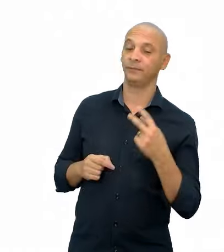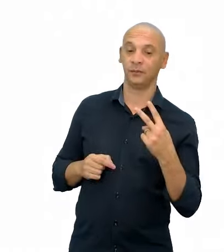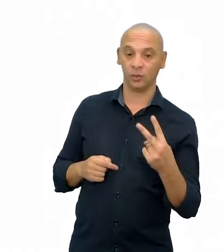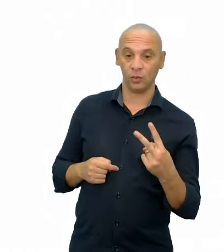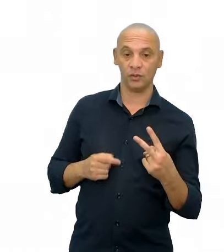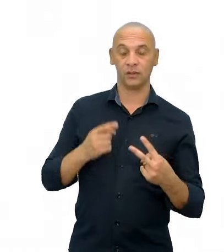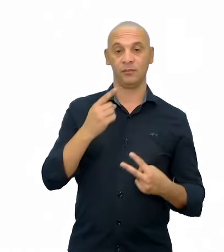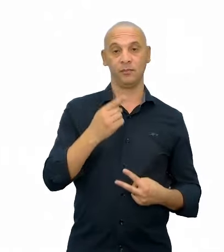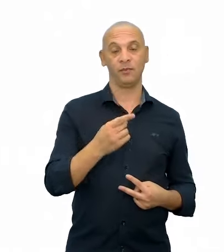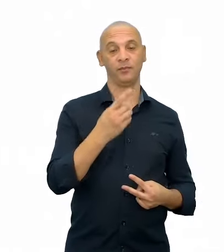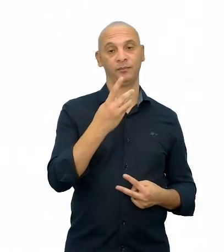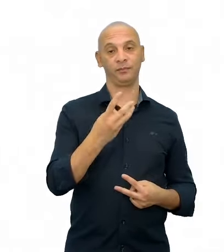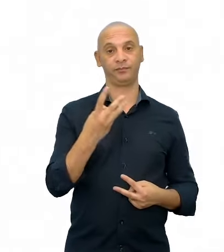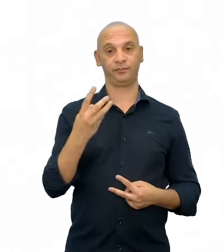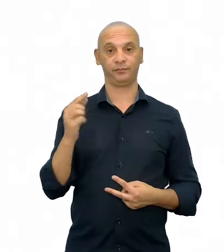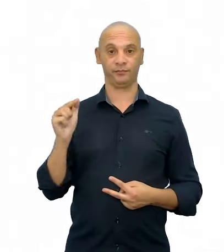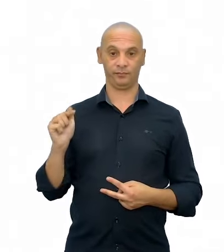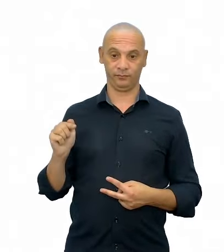de